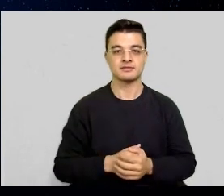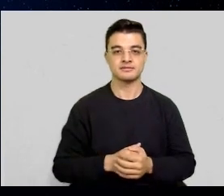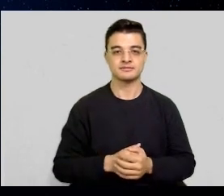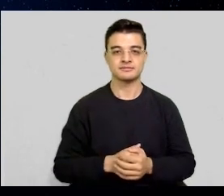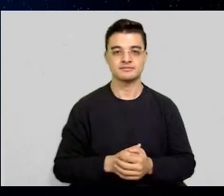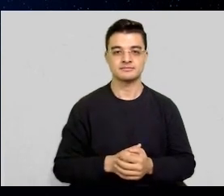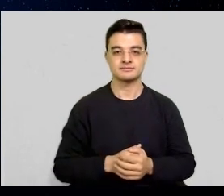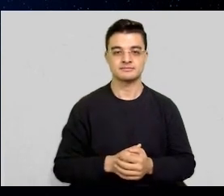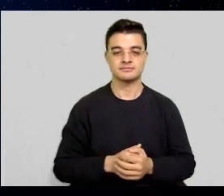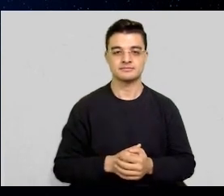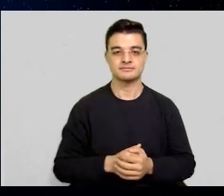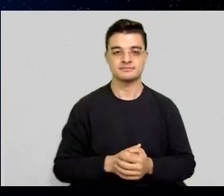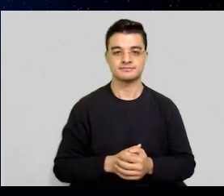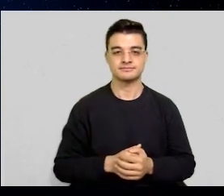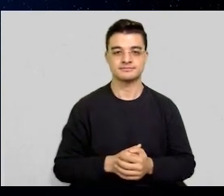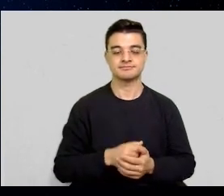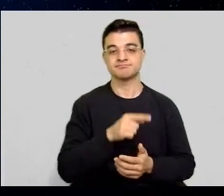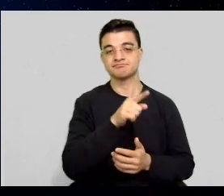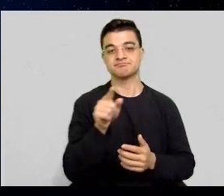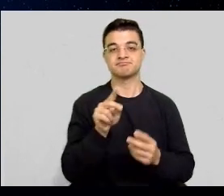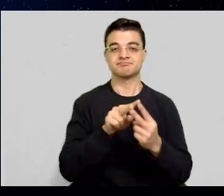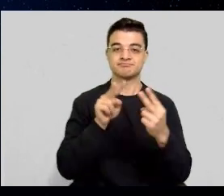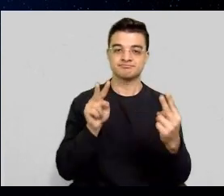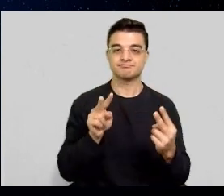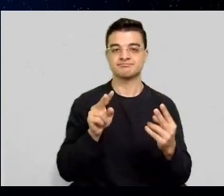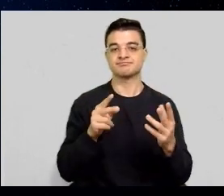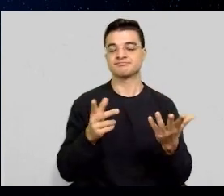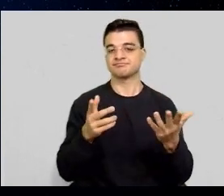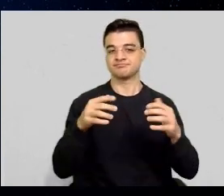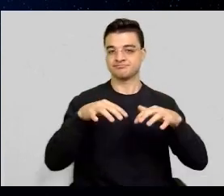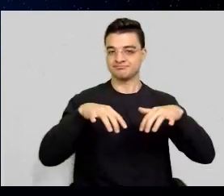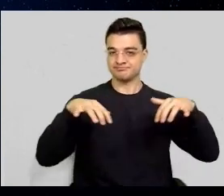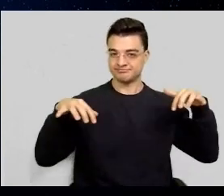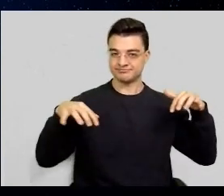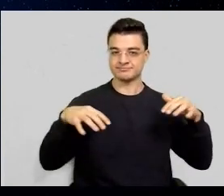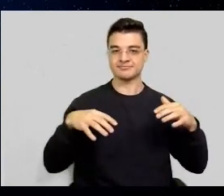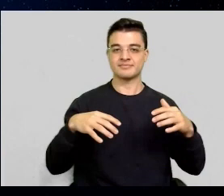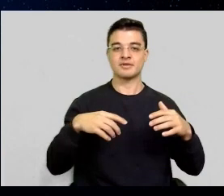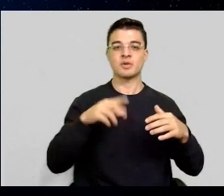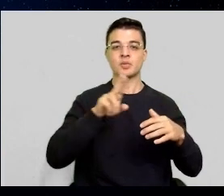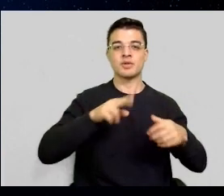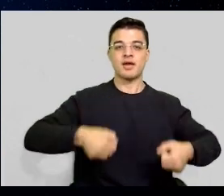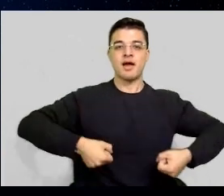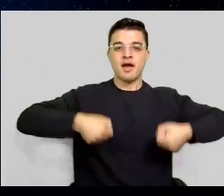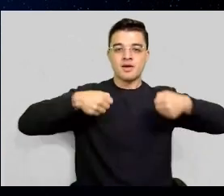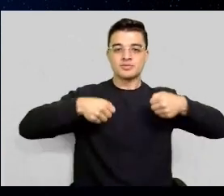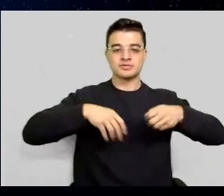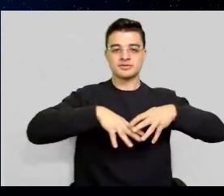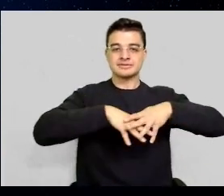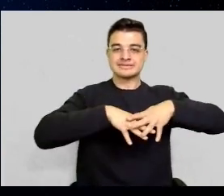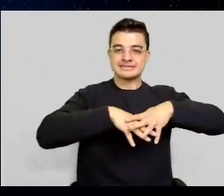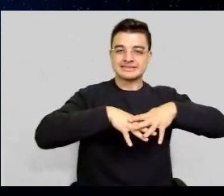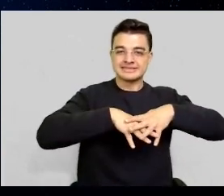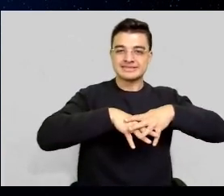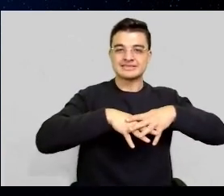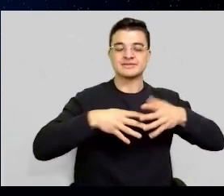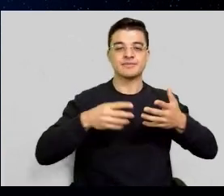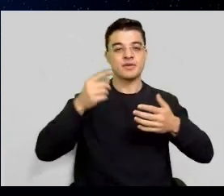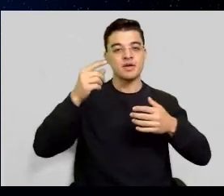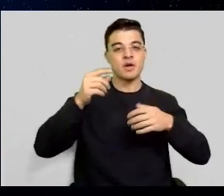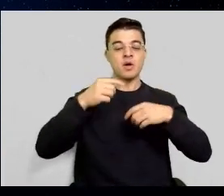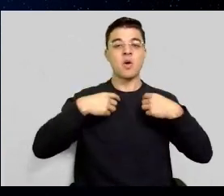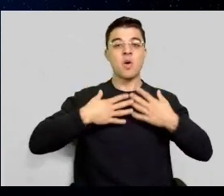online, pessoal, né, para a gente fazer interação, usando calça xadrez, usando uma roupa cinza aqui também, cabelo